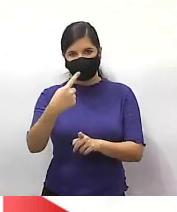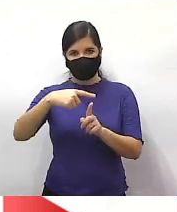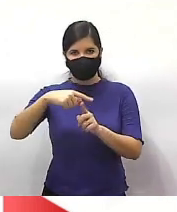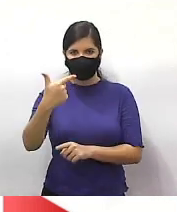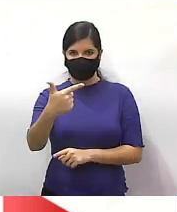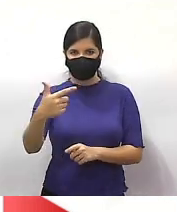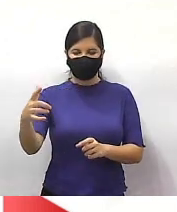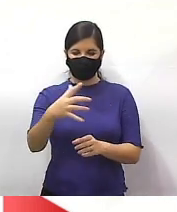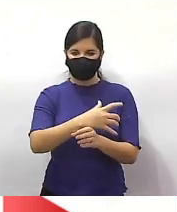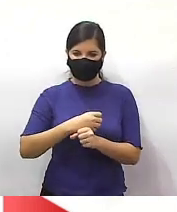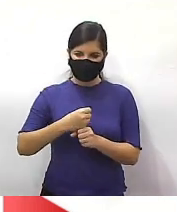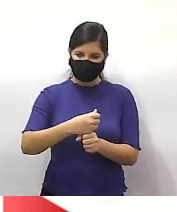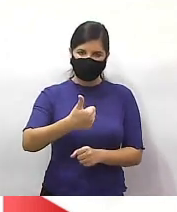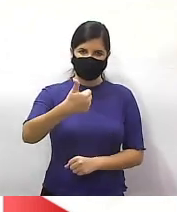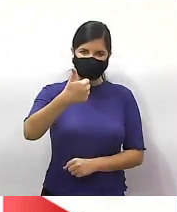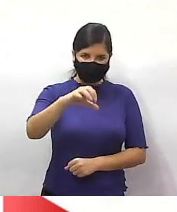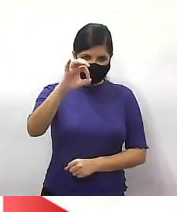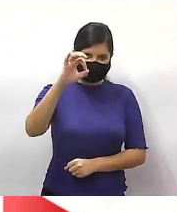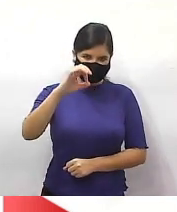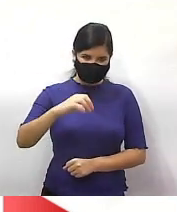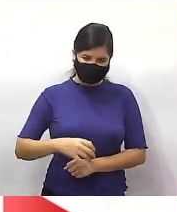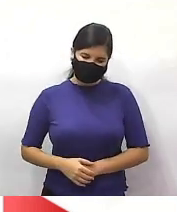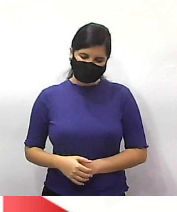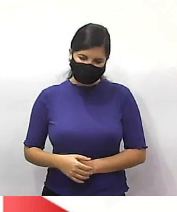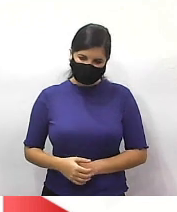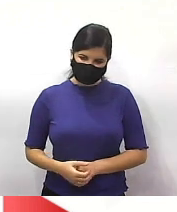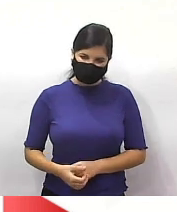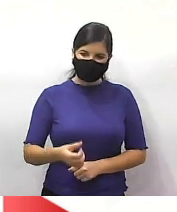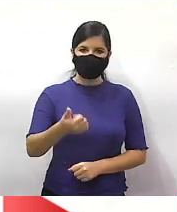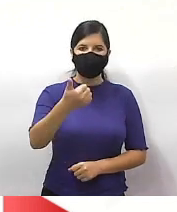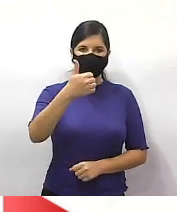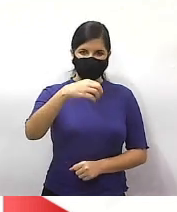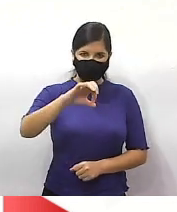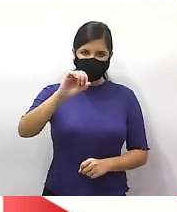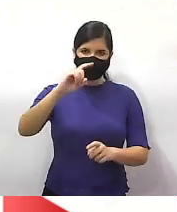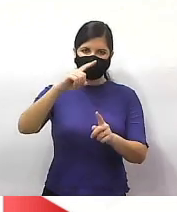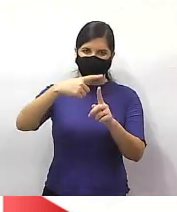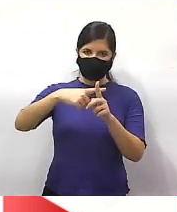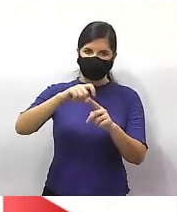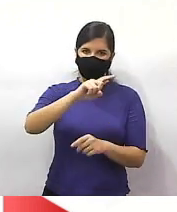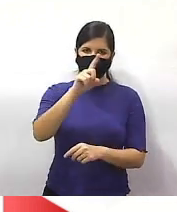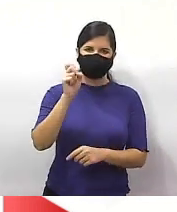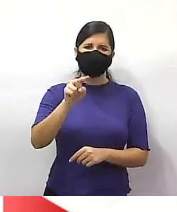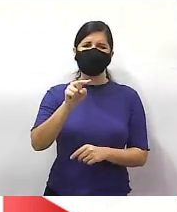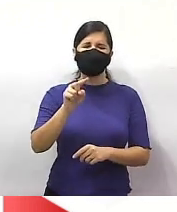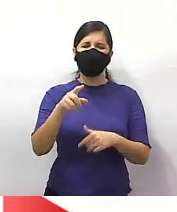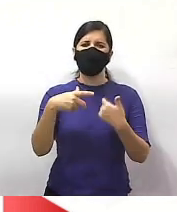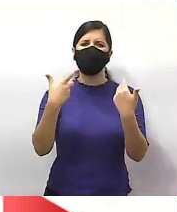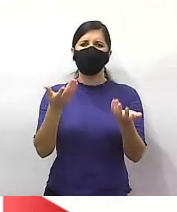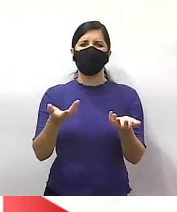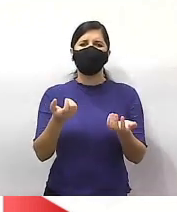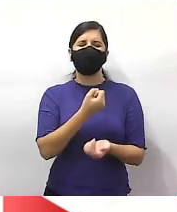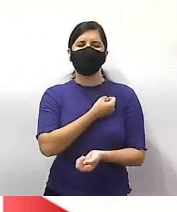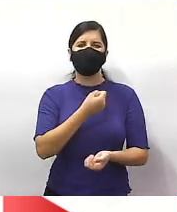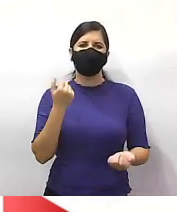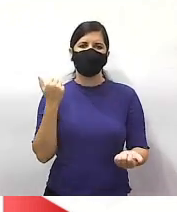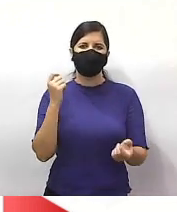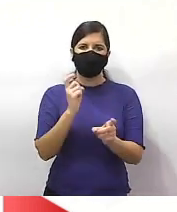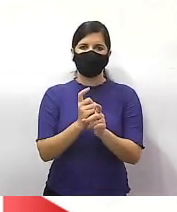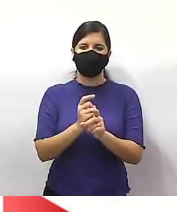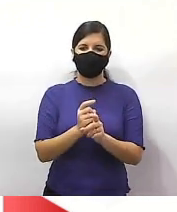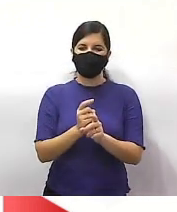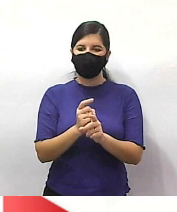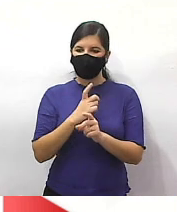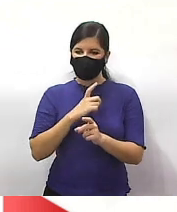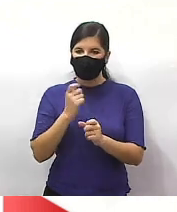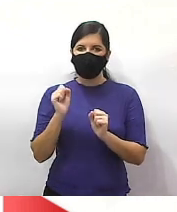mais 2, o que eu vou ter o resultado? 10. Então eu tenho 10. Qual o número, o próximo número que eu tenho que colocar para